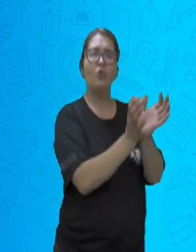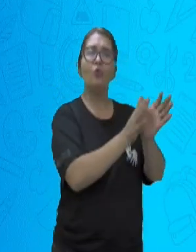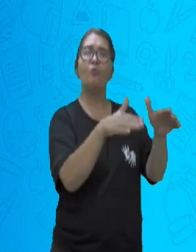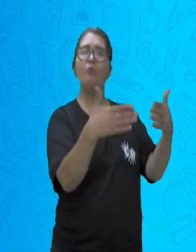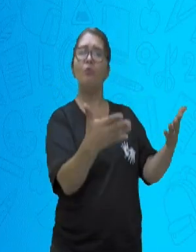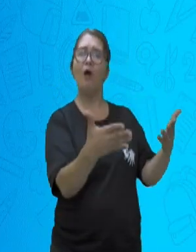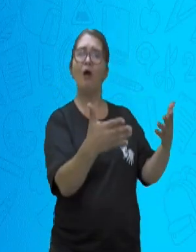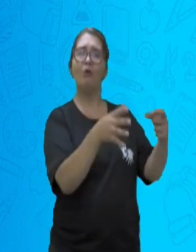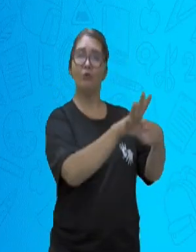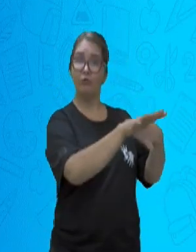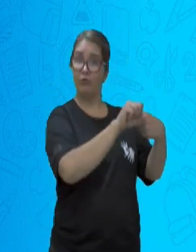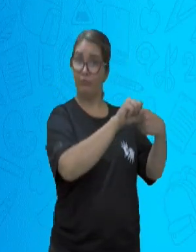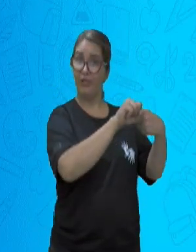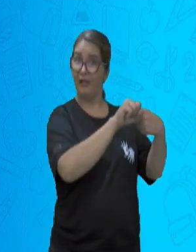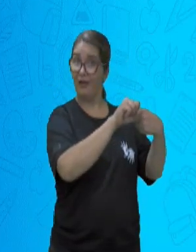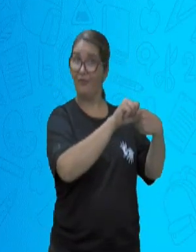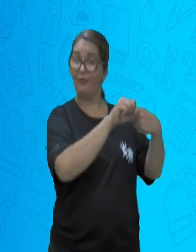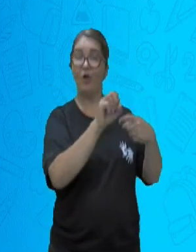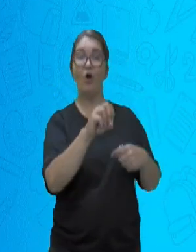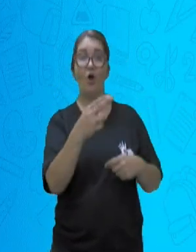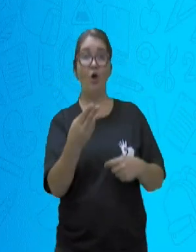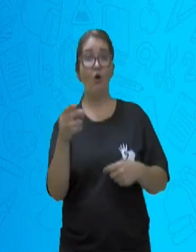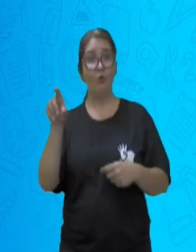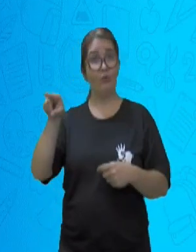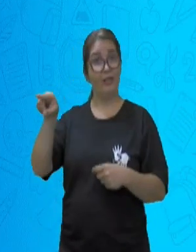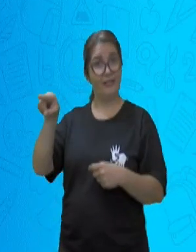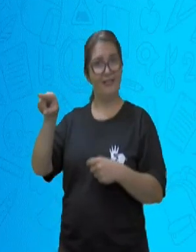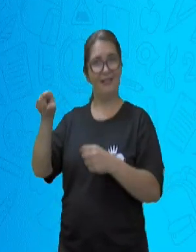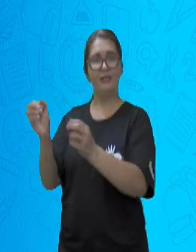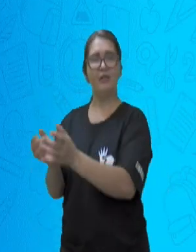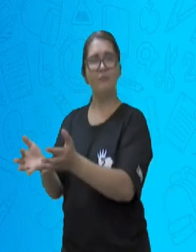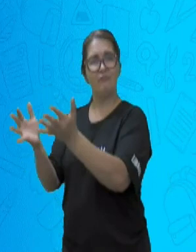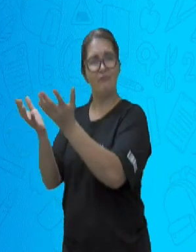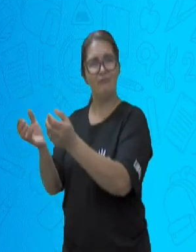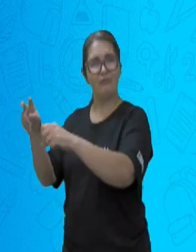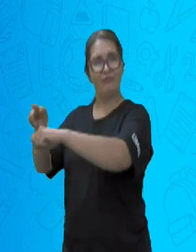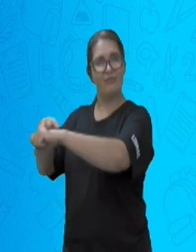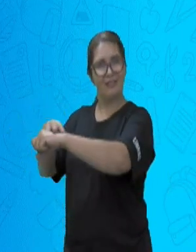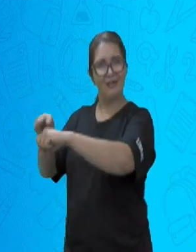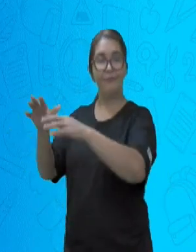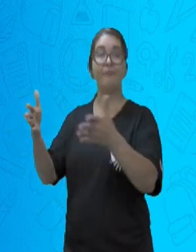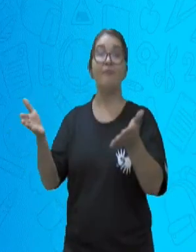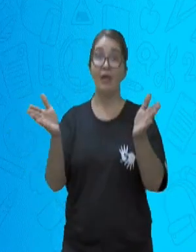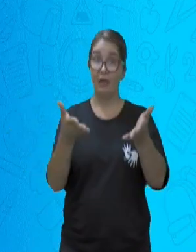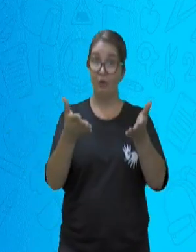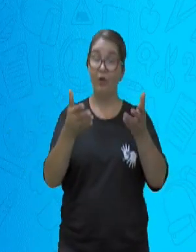vocês um bom trabalho. E para acessar a nossa plataforma SMED-GV,